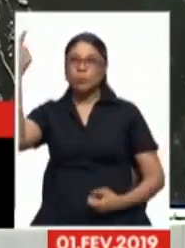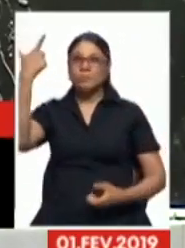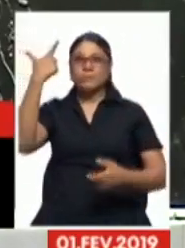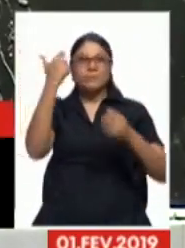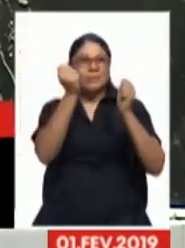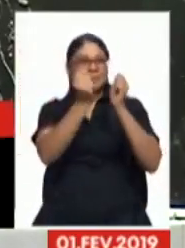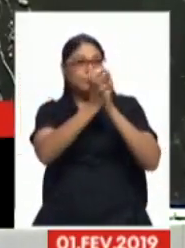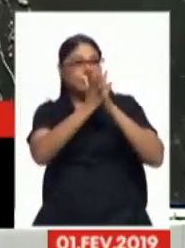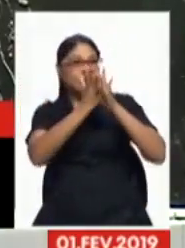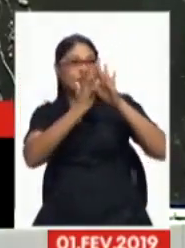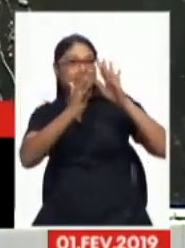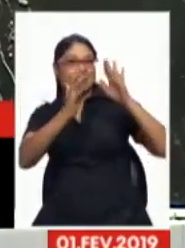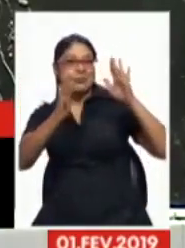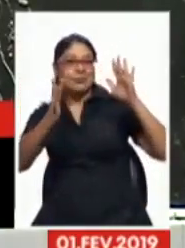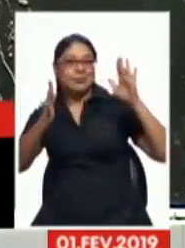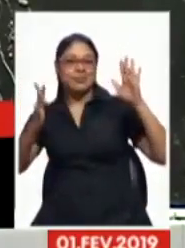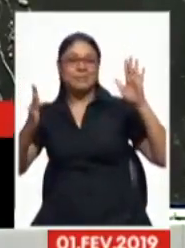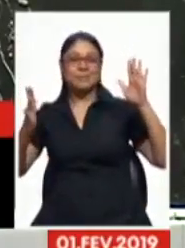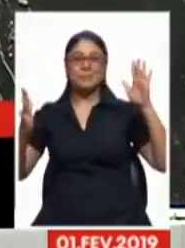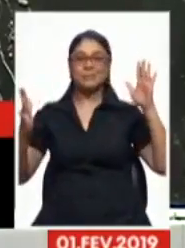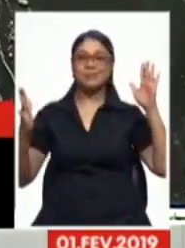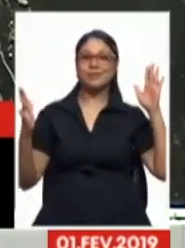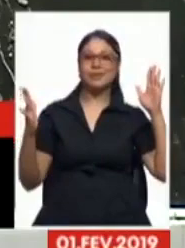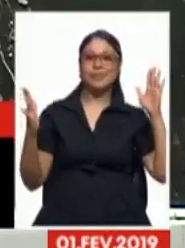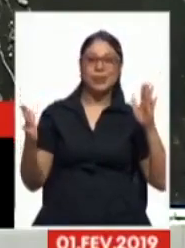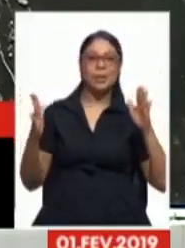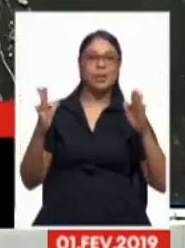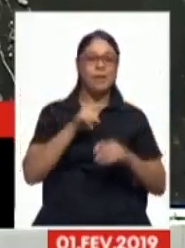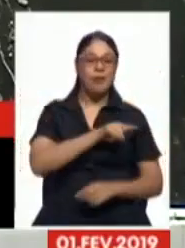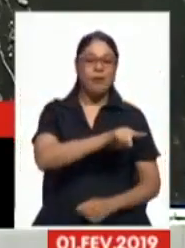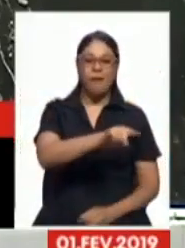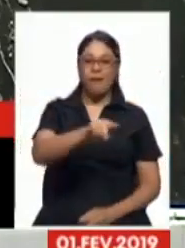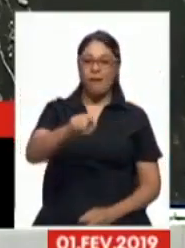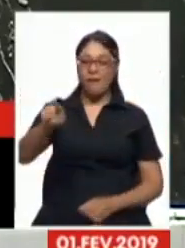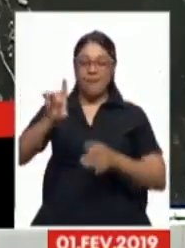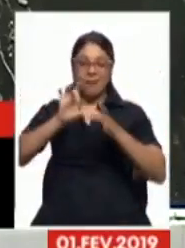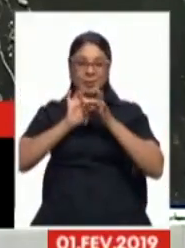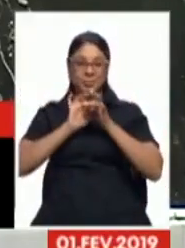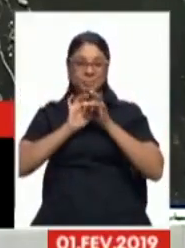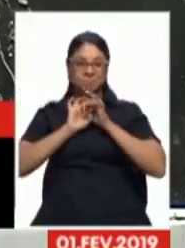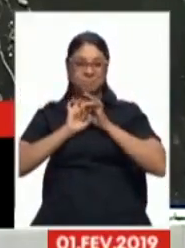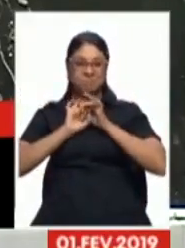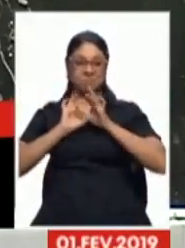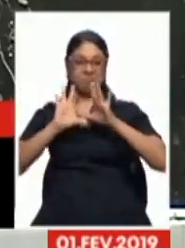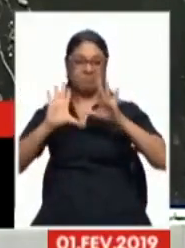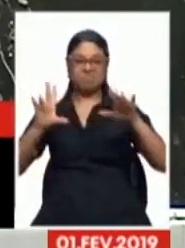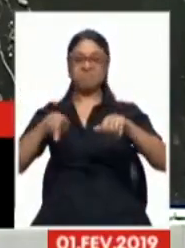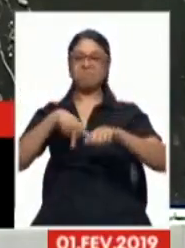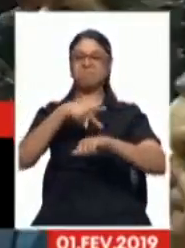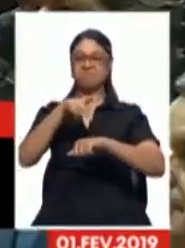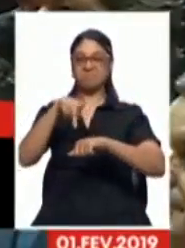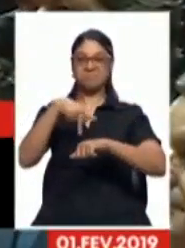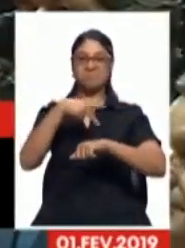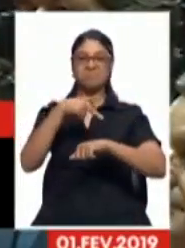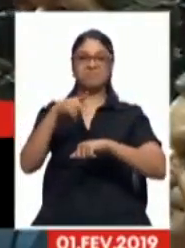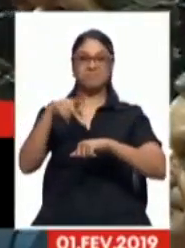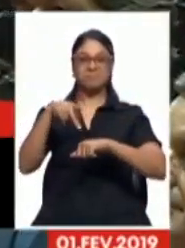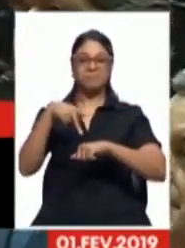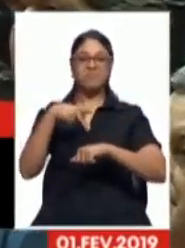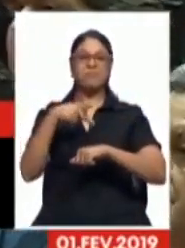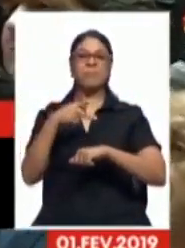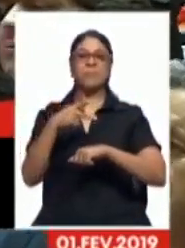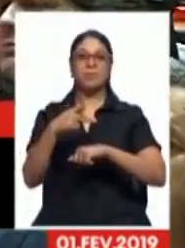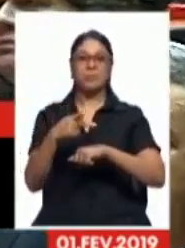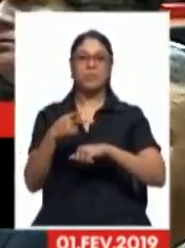sol da liberdade, raios rúgidos, brilhou do céu da pátria nesse instante.